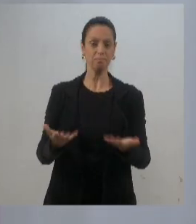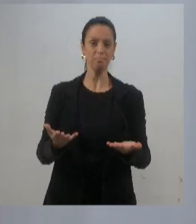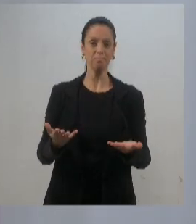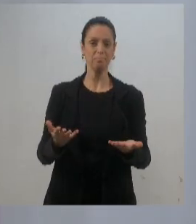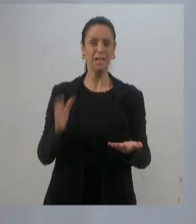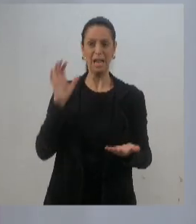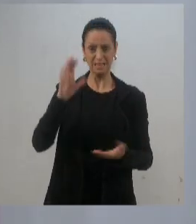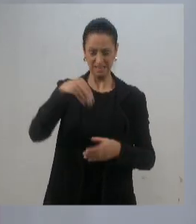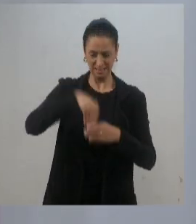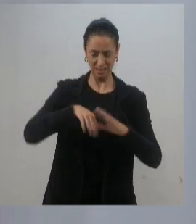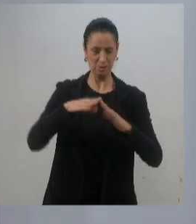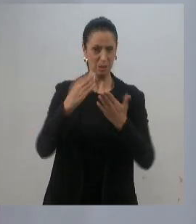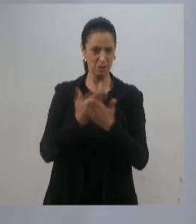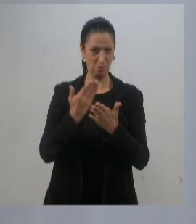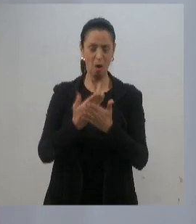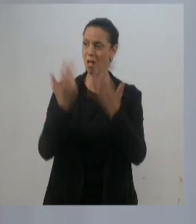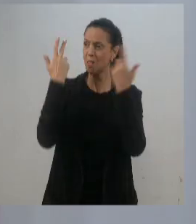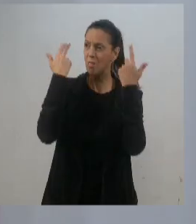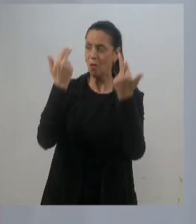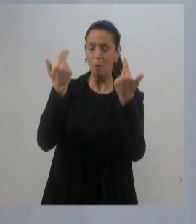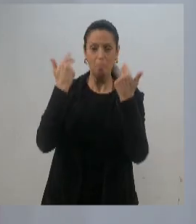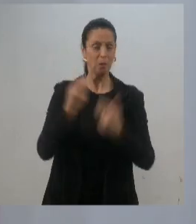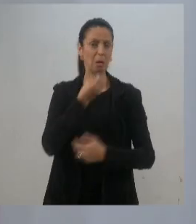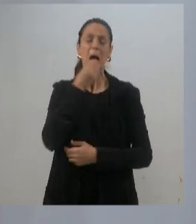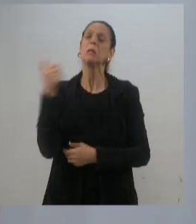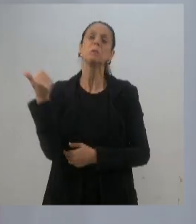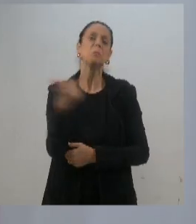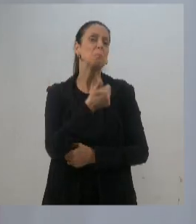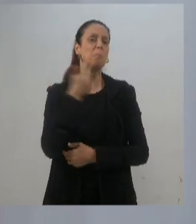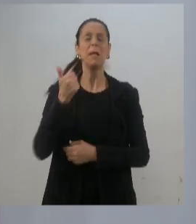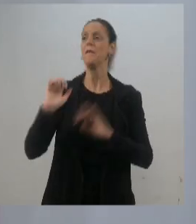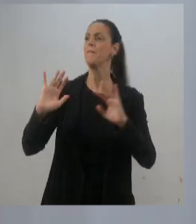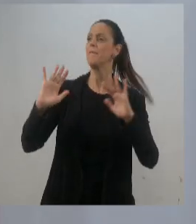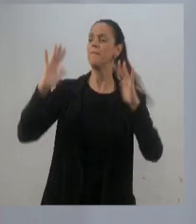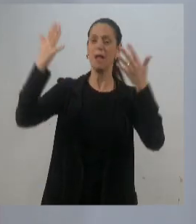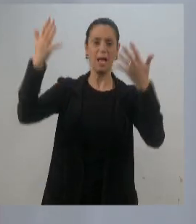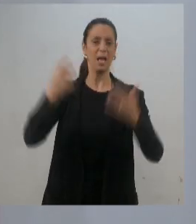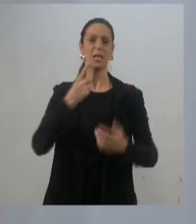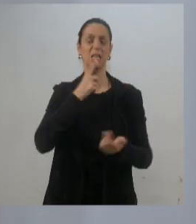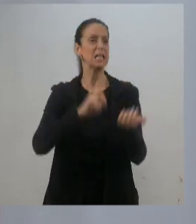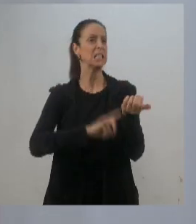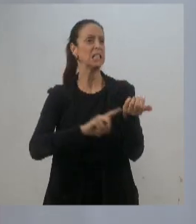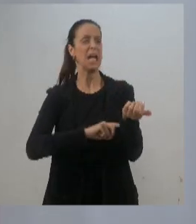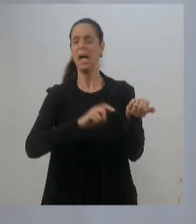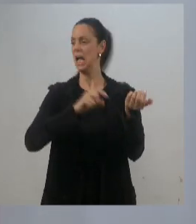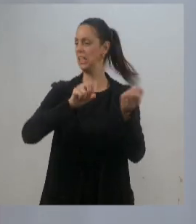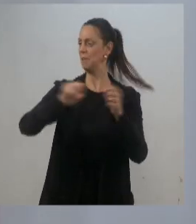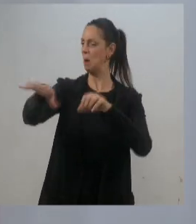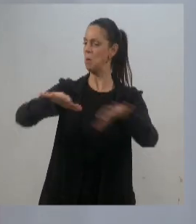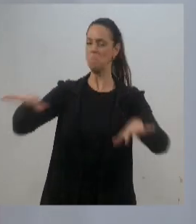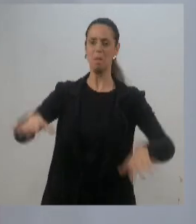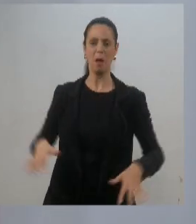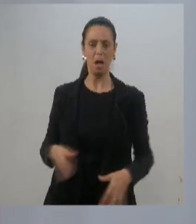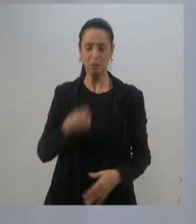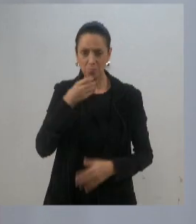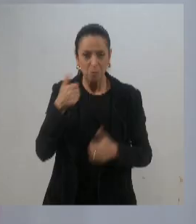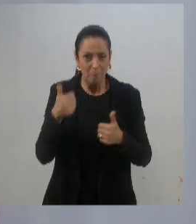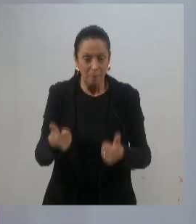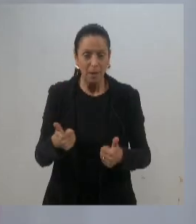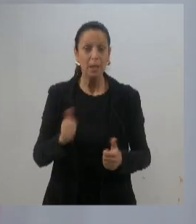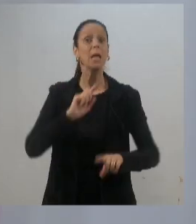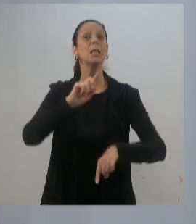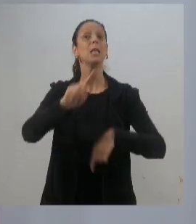situação dessa para normalizar, porque está tudo bem, é celebração ter sangue espalhado pela escola inteira. Depois os pais